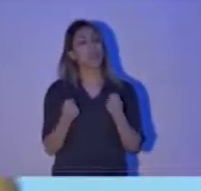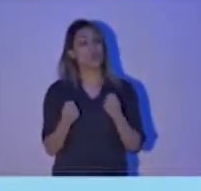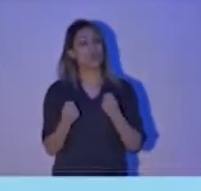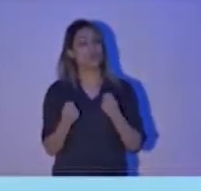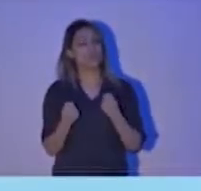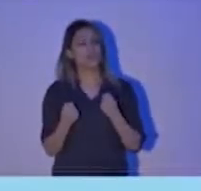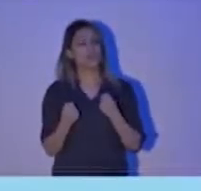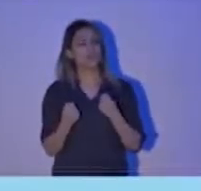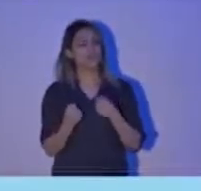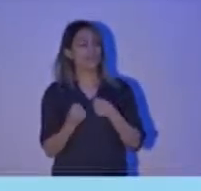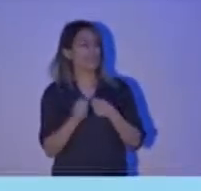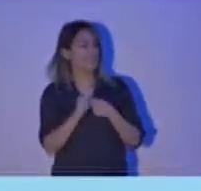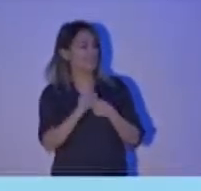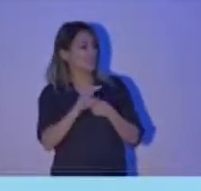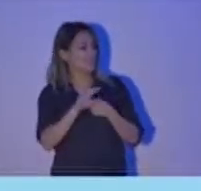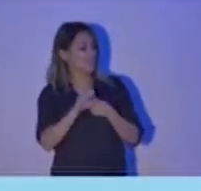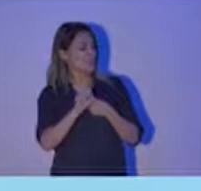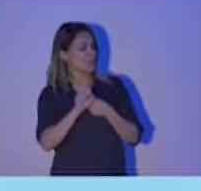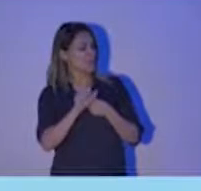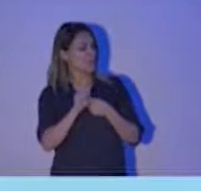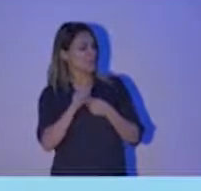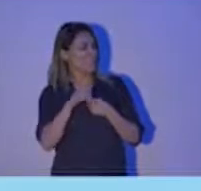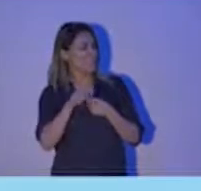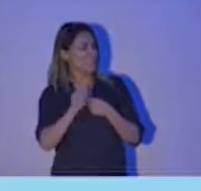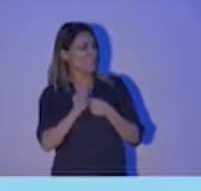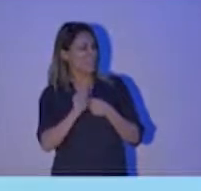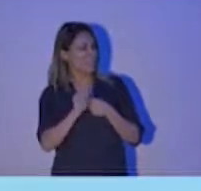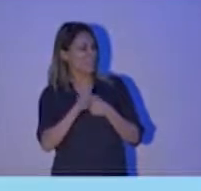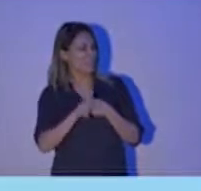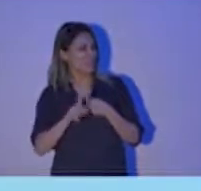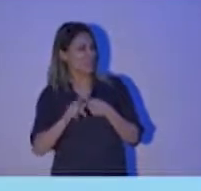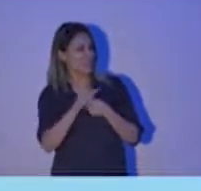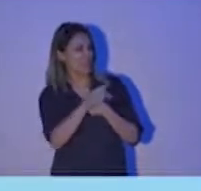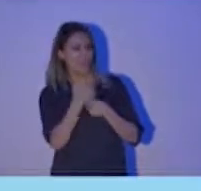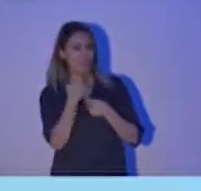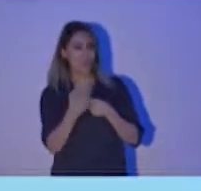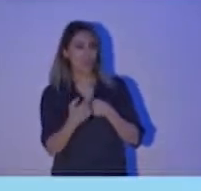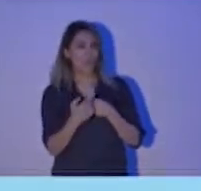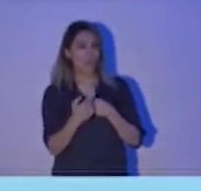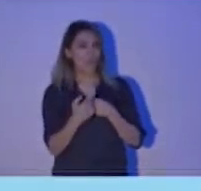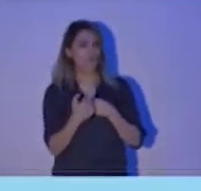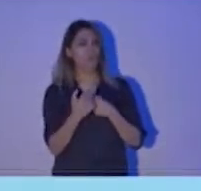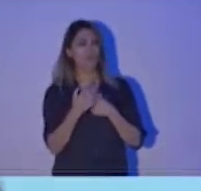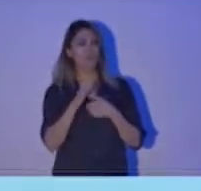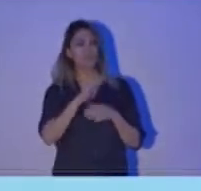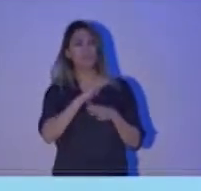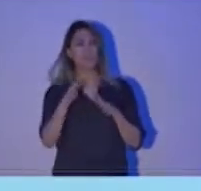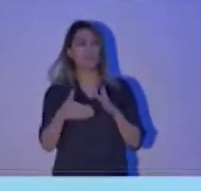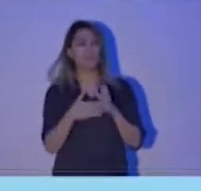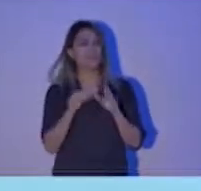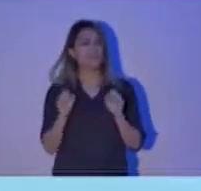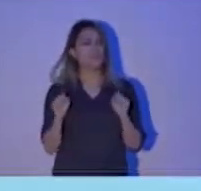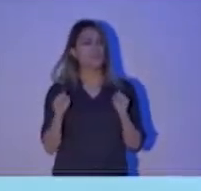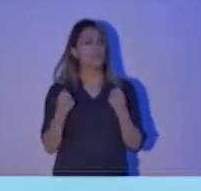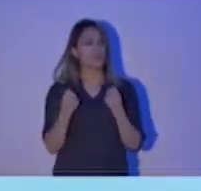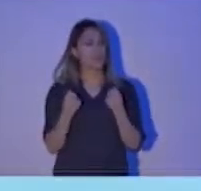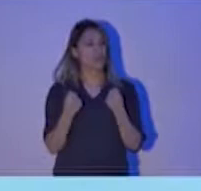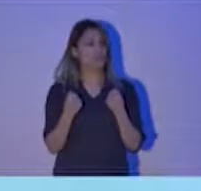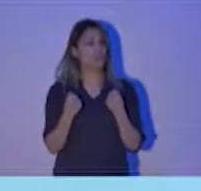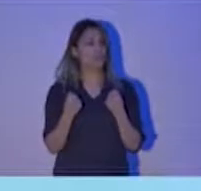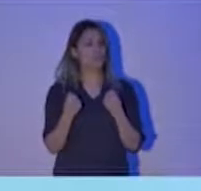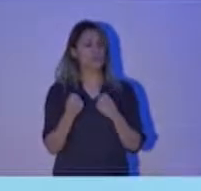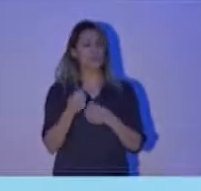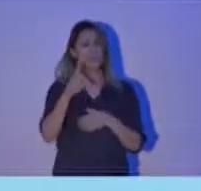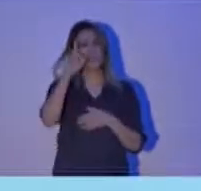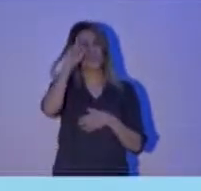professora Suzana, né, que a professora Suzana relatou, né, no seu deslocamento, o esforço do nosso deslocamento, mas, sobretudo, o esforço do dia a